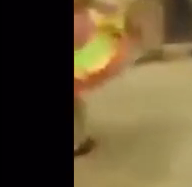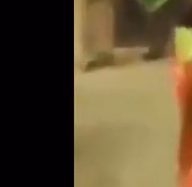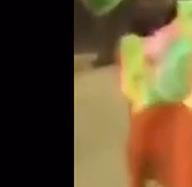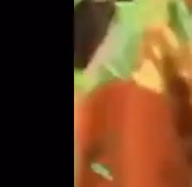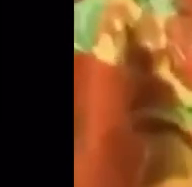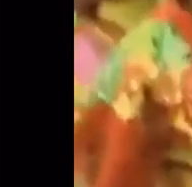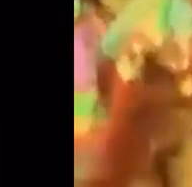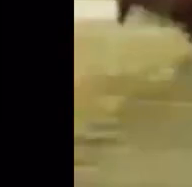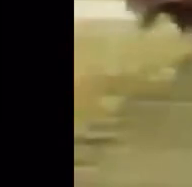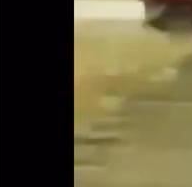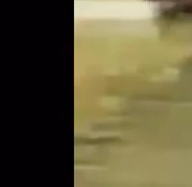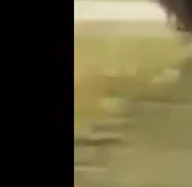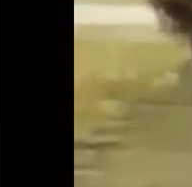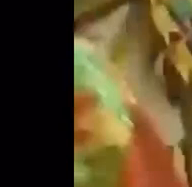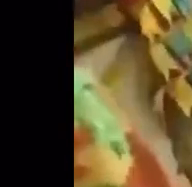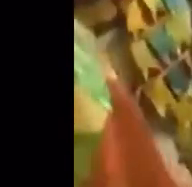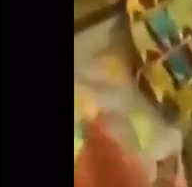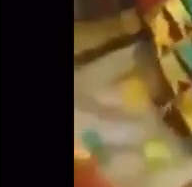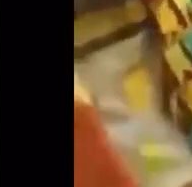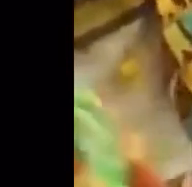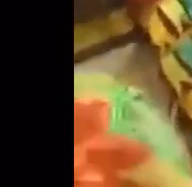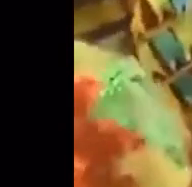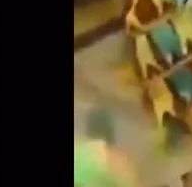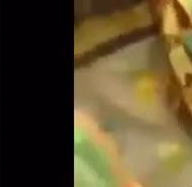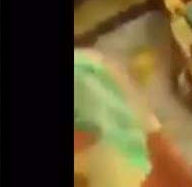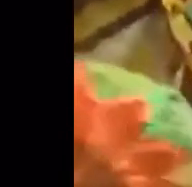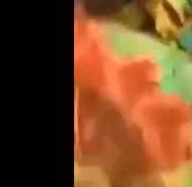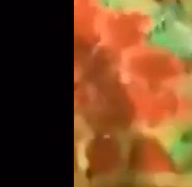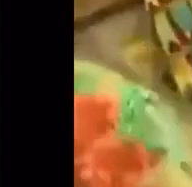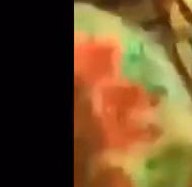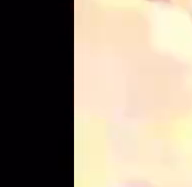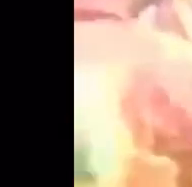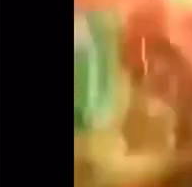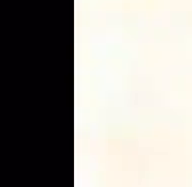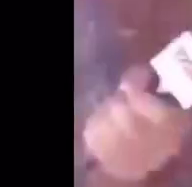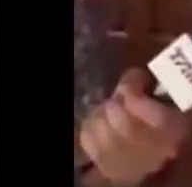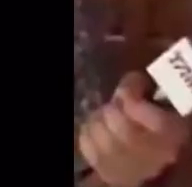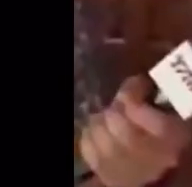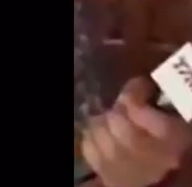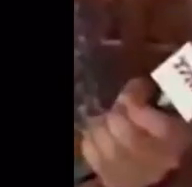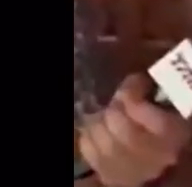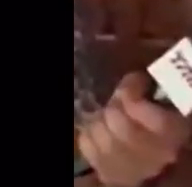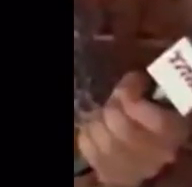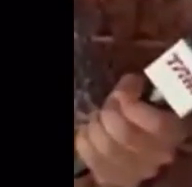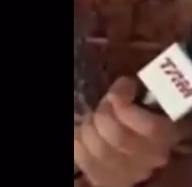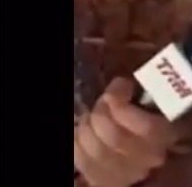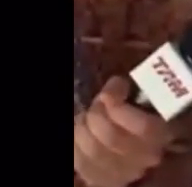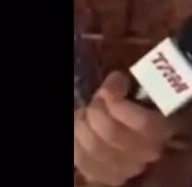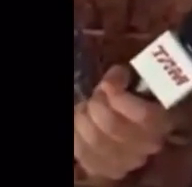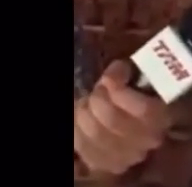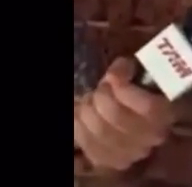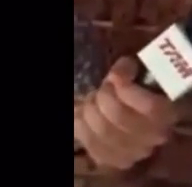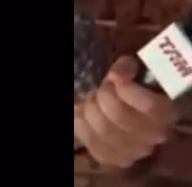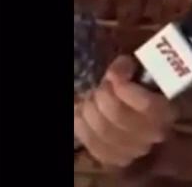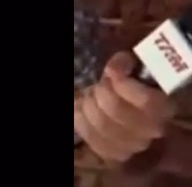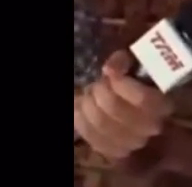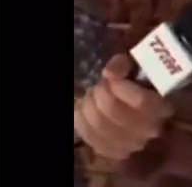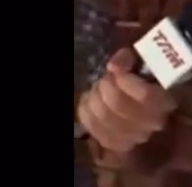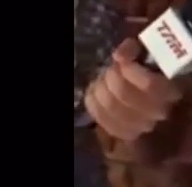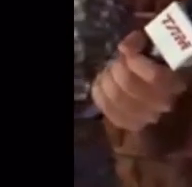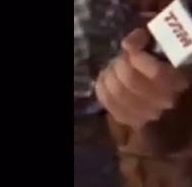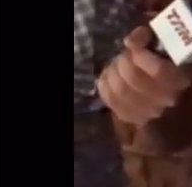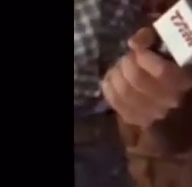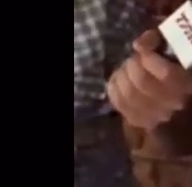e para saborear, comidas regionais, tudo isso e muito mais, na melhor festa que há.